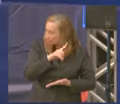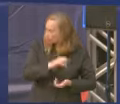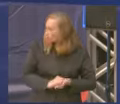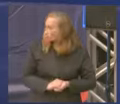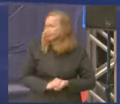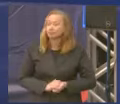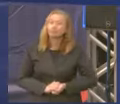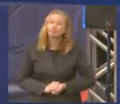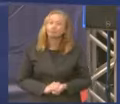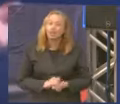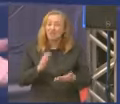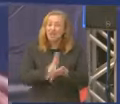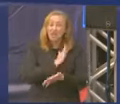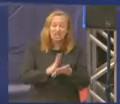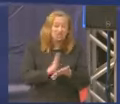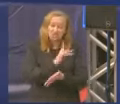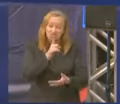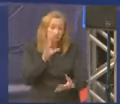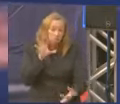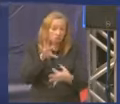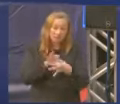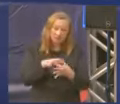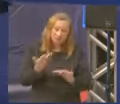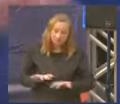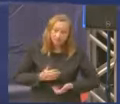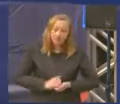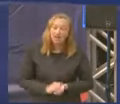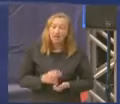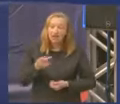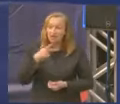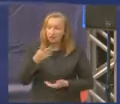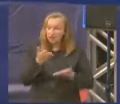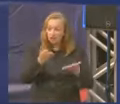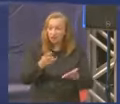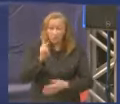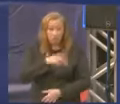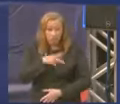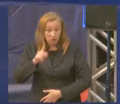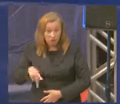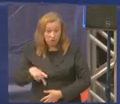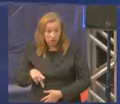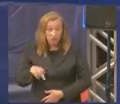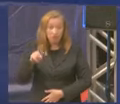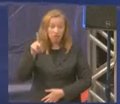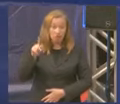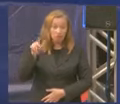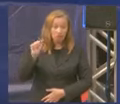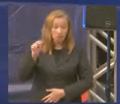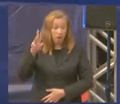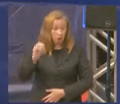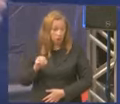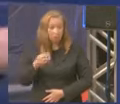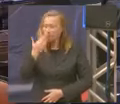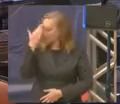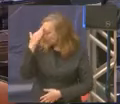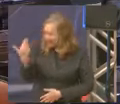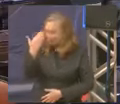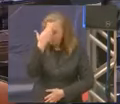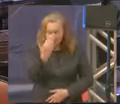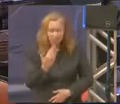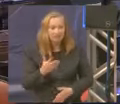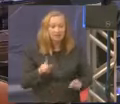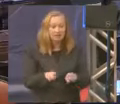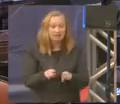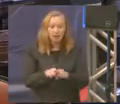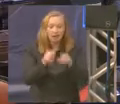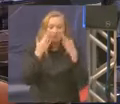ele, às vezes, nem se completa. Né? A palavra, então, professor Paulo Vicente. Obrigado. Bom, também tem uma